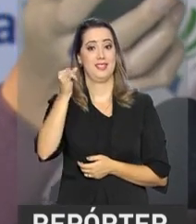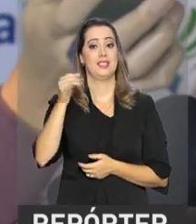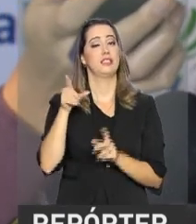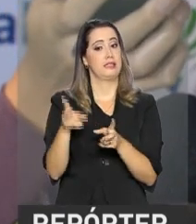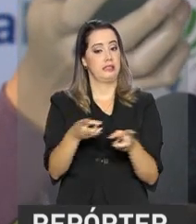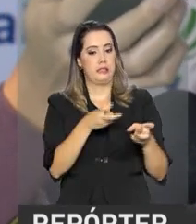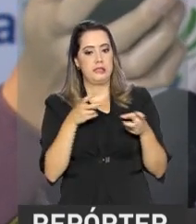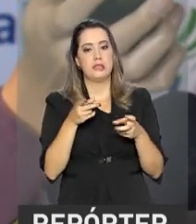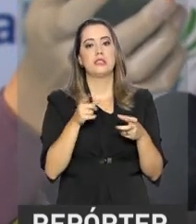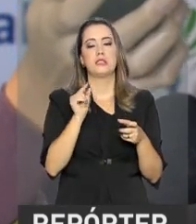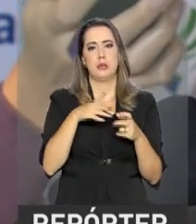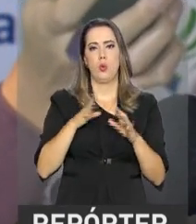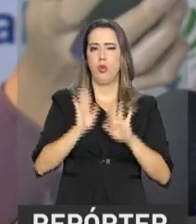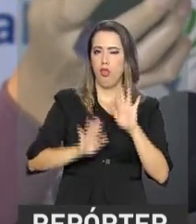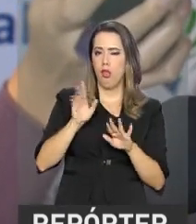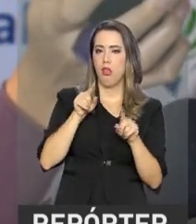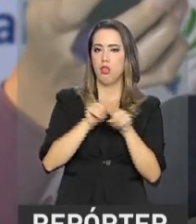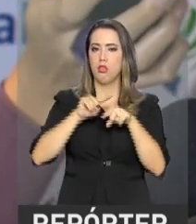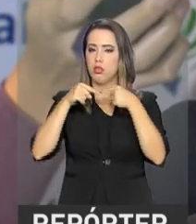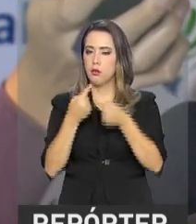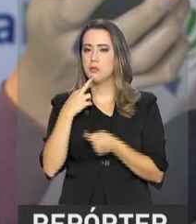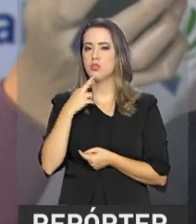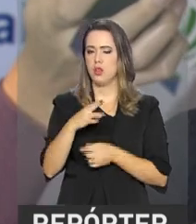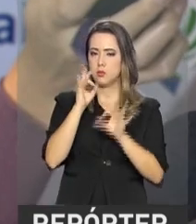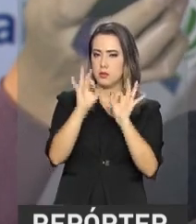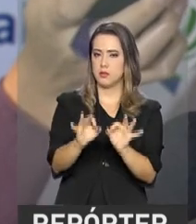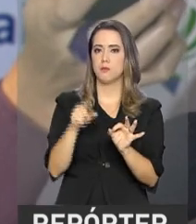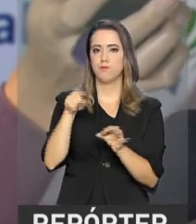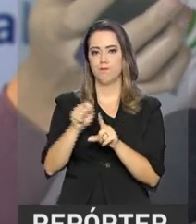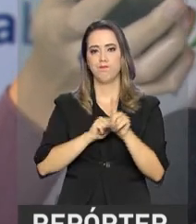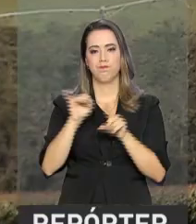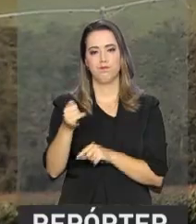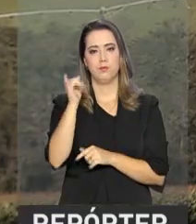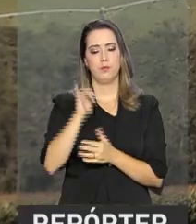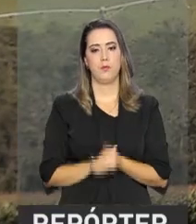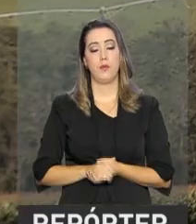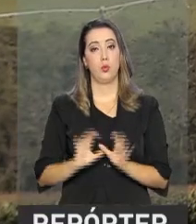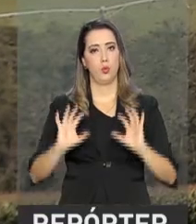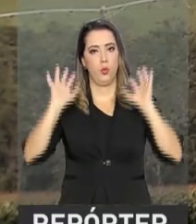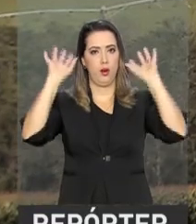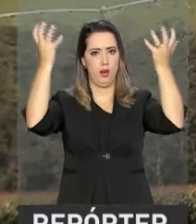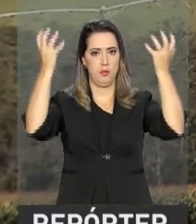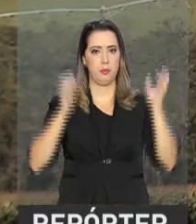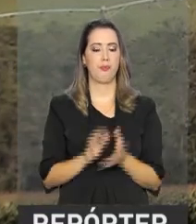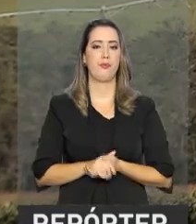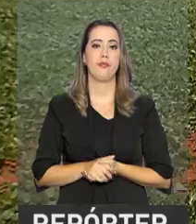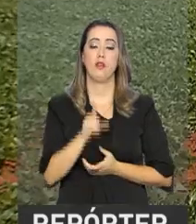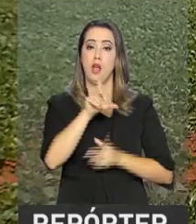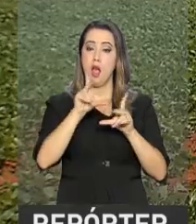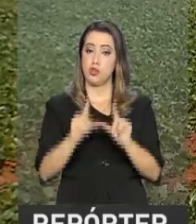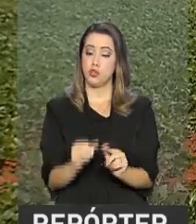sensível eu acho que o próximo levantamento é trazer alguns resultados com relação a essa questão climática apesar da previsão de queda na produção